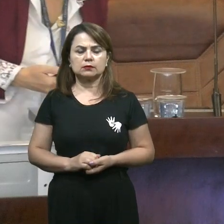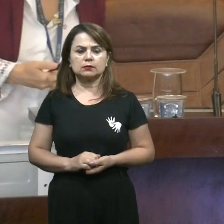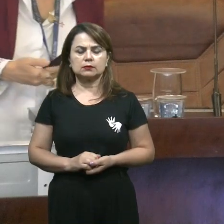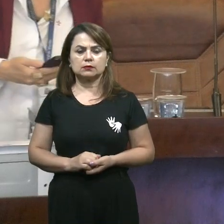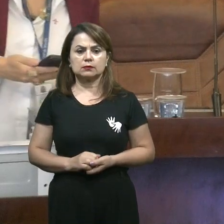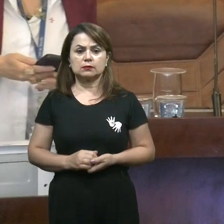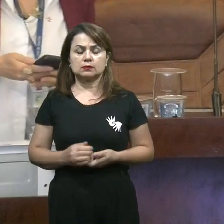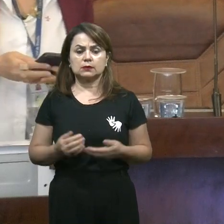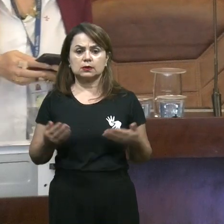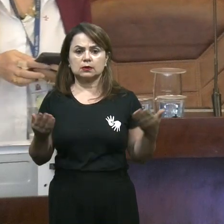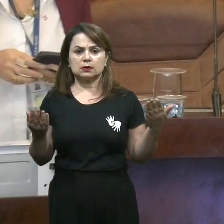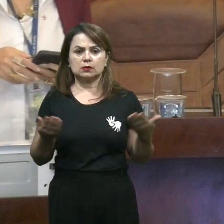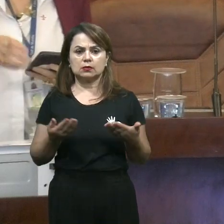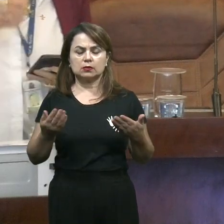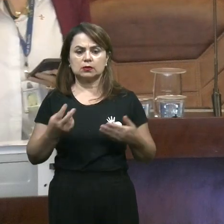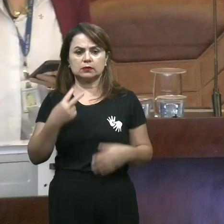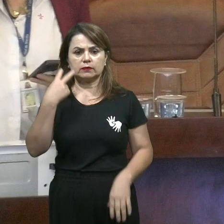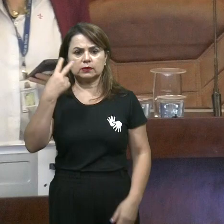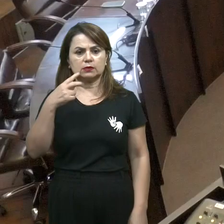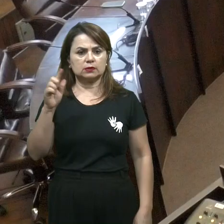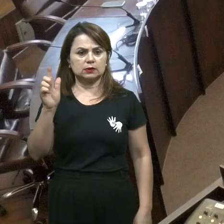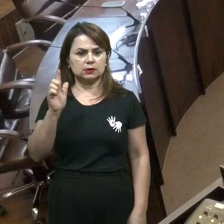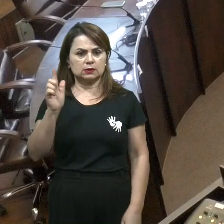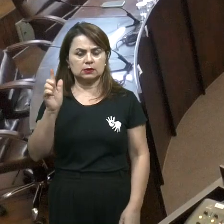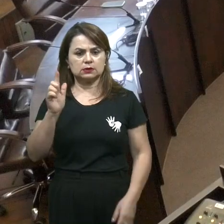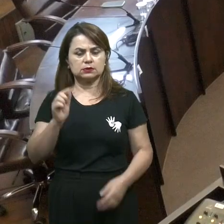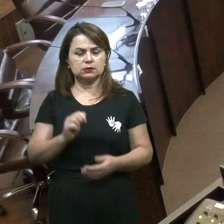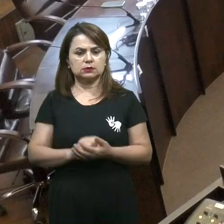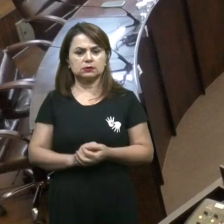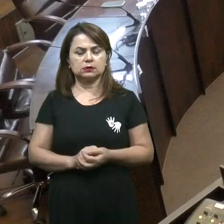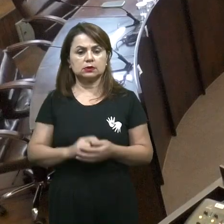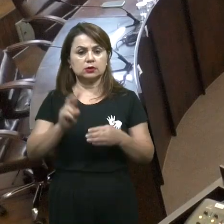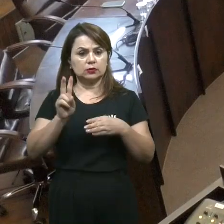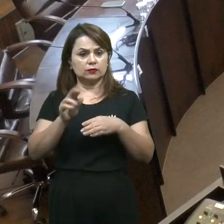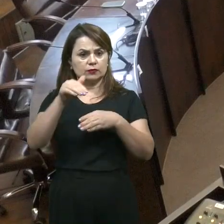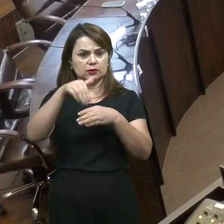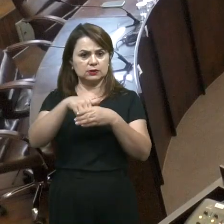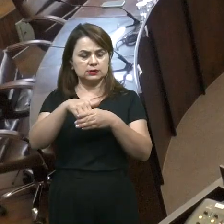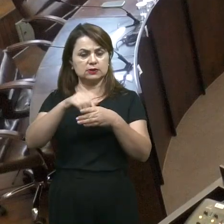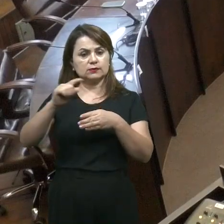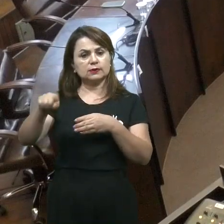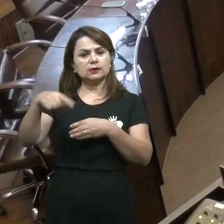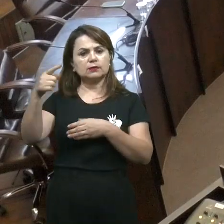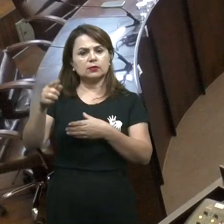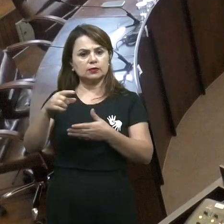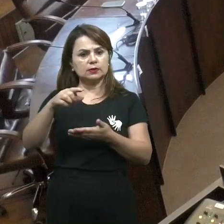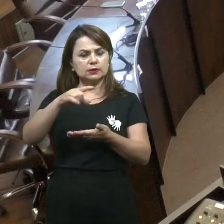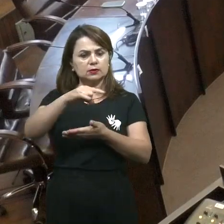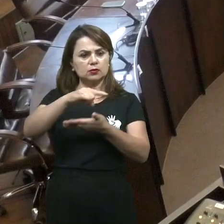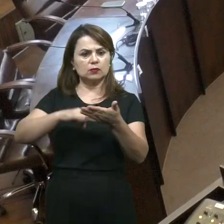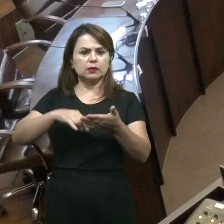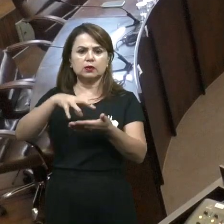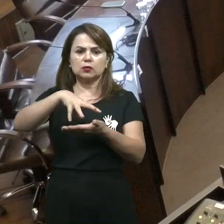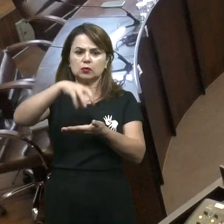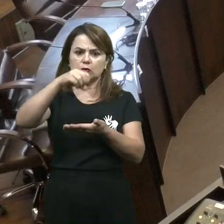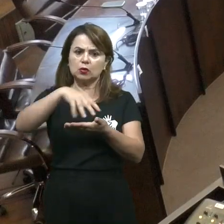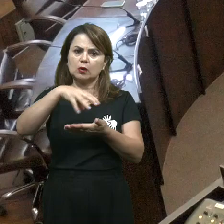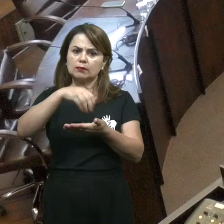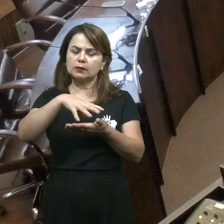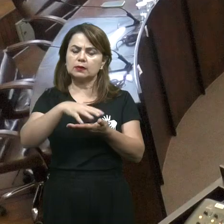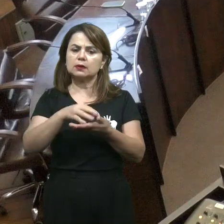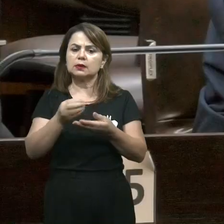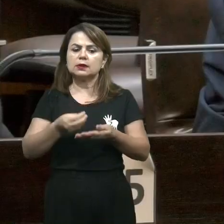Questão de ordem do autor Evandro Galetti. E aposto que a votação do requerimento fosse encaminhada uma cópia desse requerimento